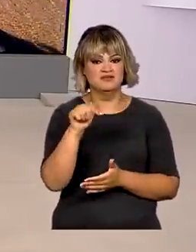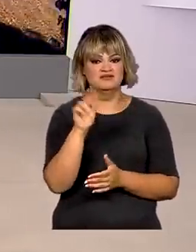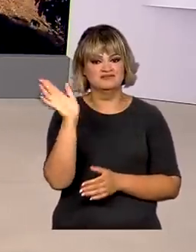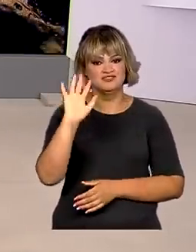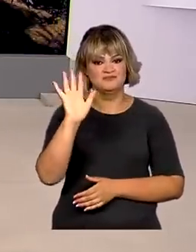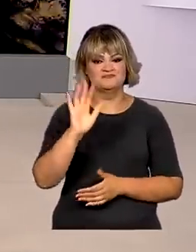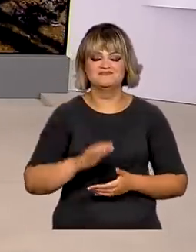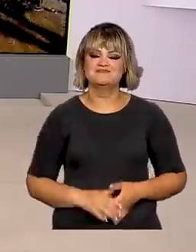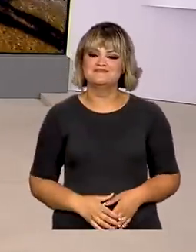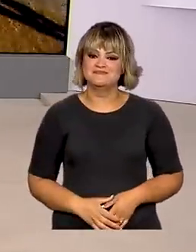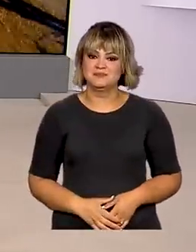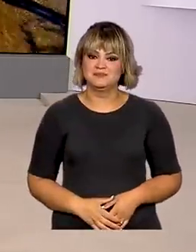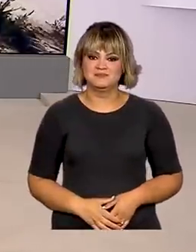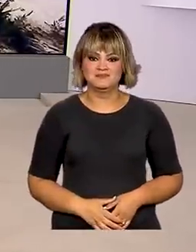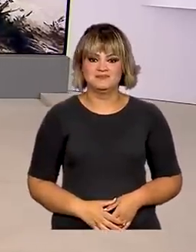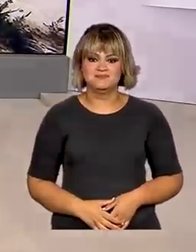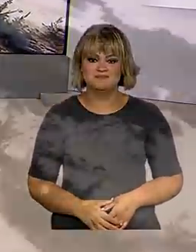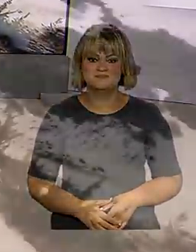Tchau.